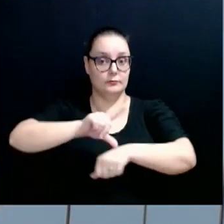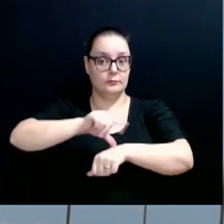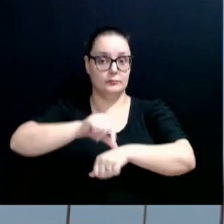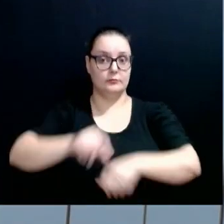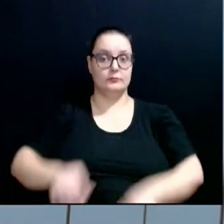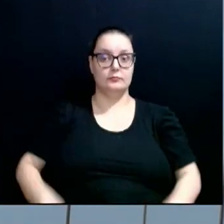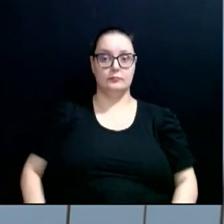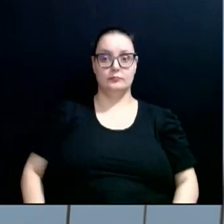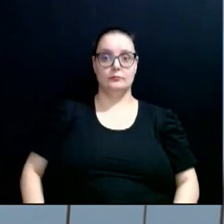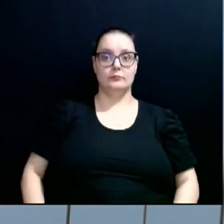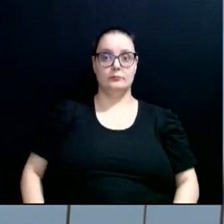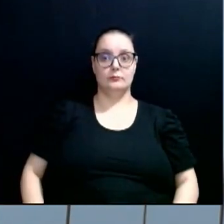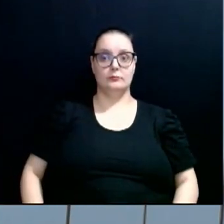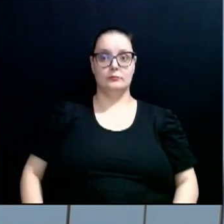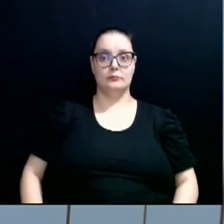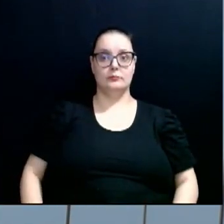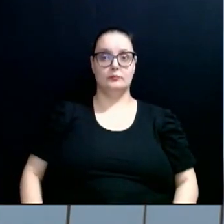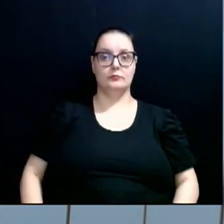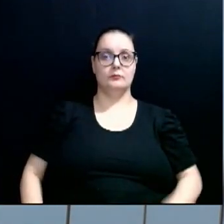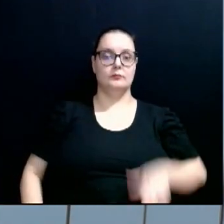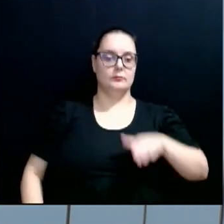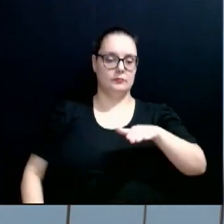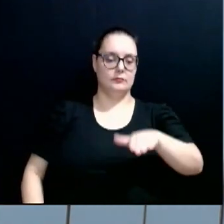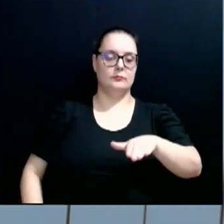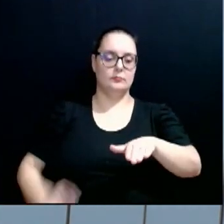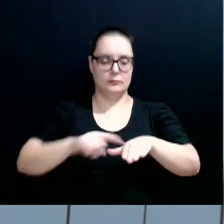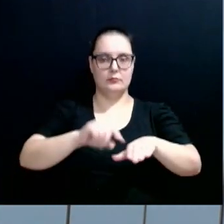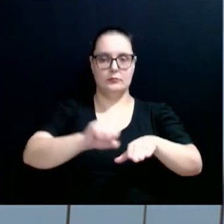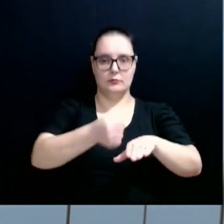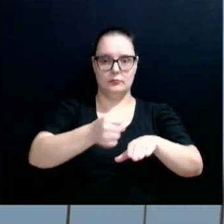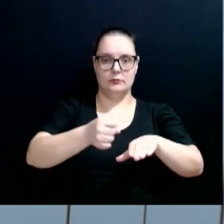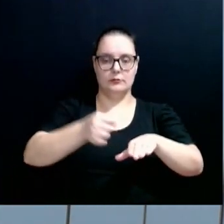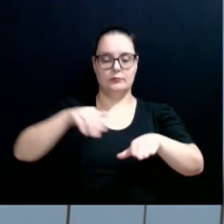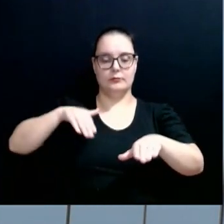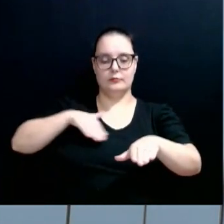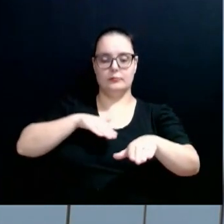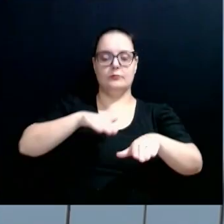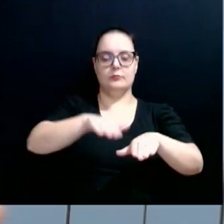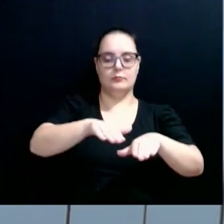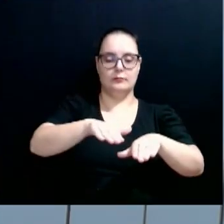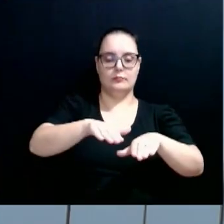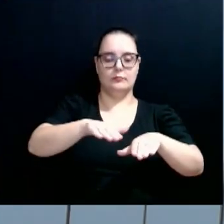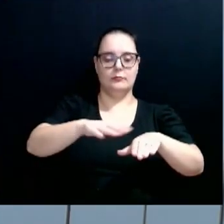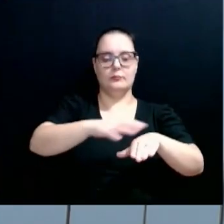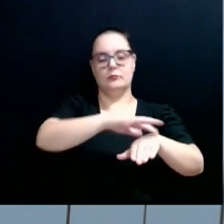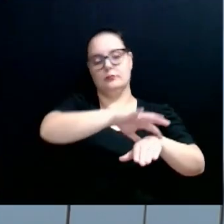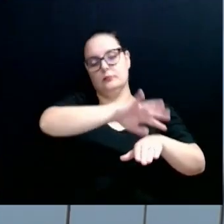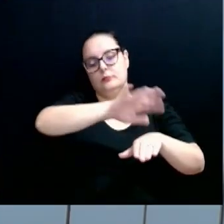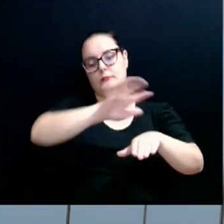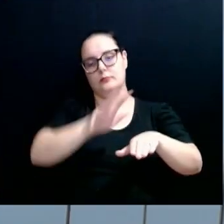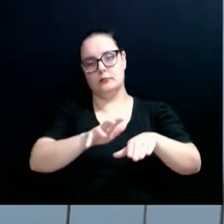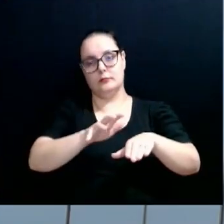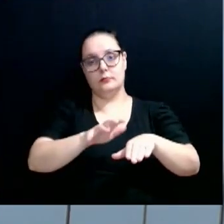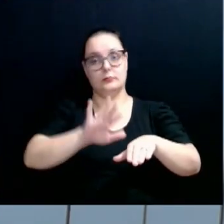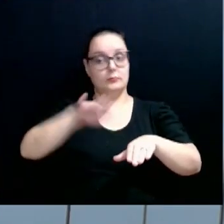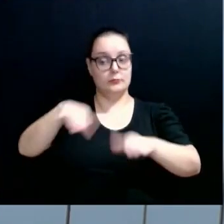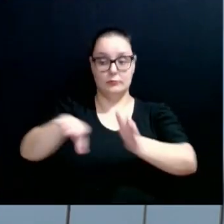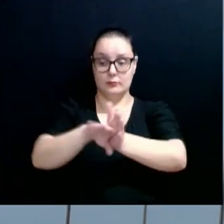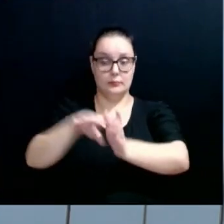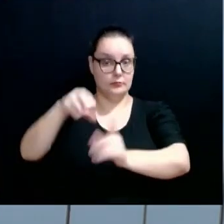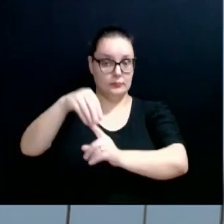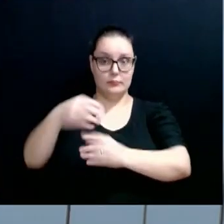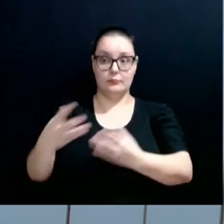que quebrou, e aí quando chegava num ponto já não cabia mais ninguém dentro. Sim. Então acabava virando uma